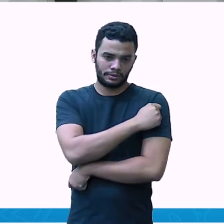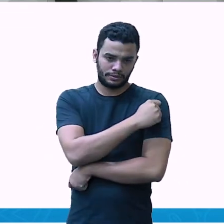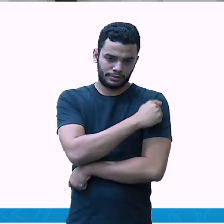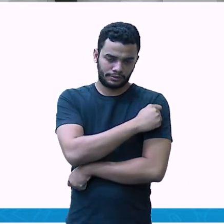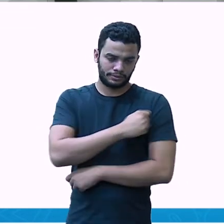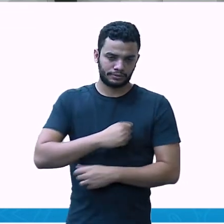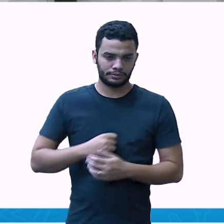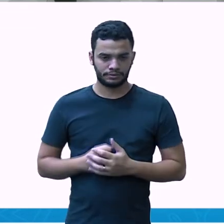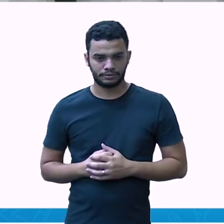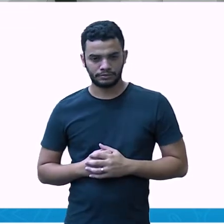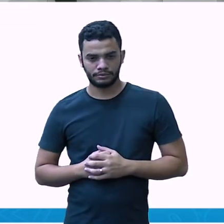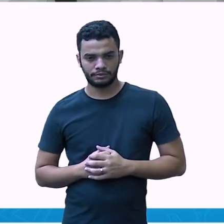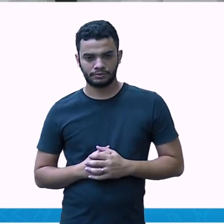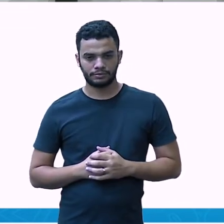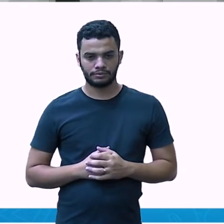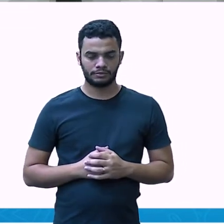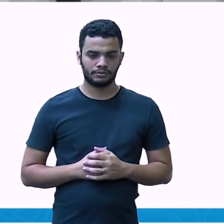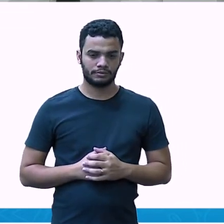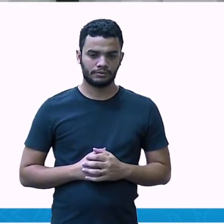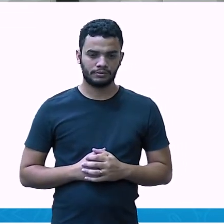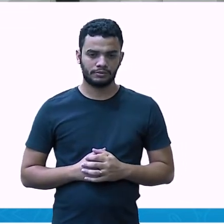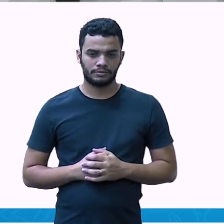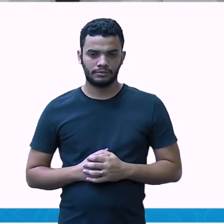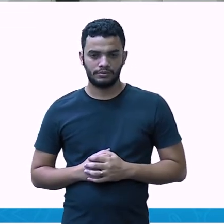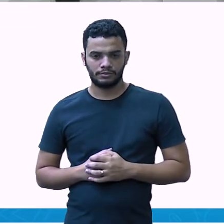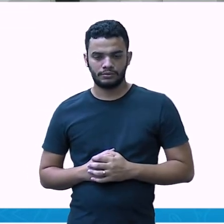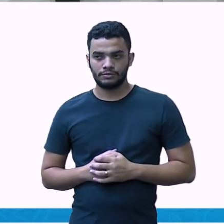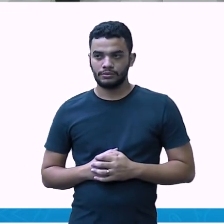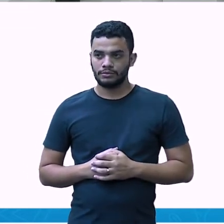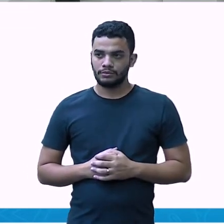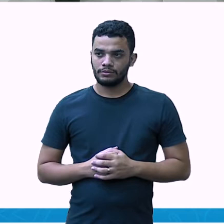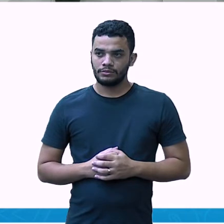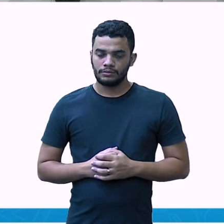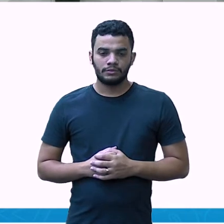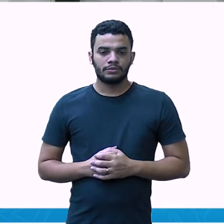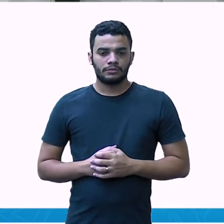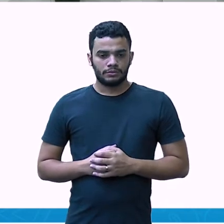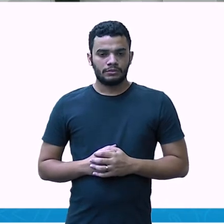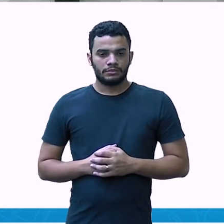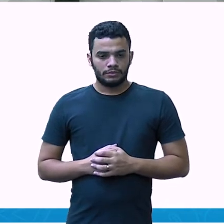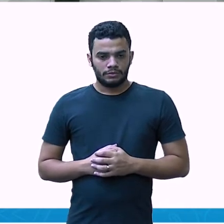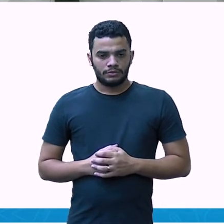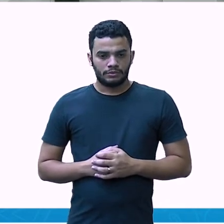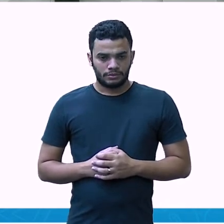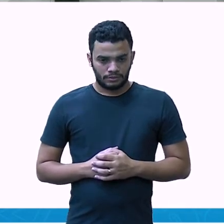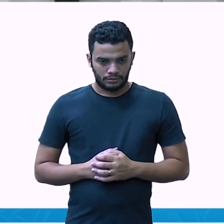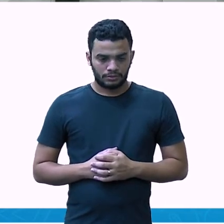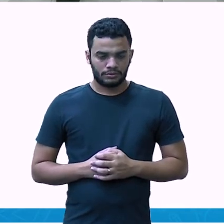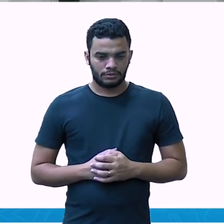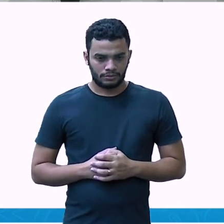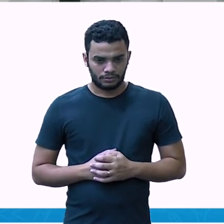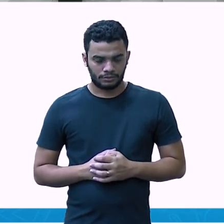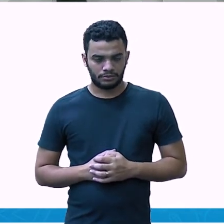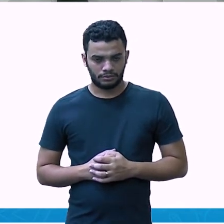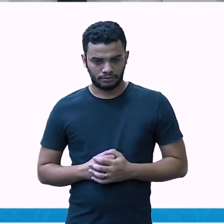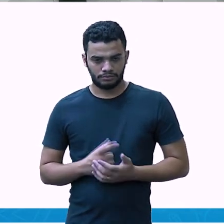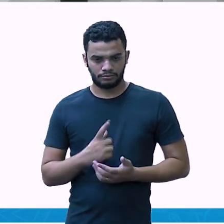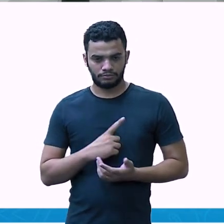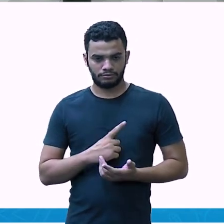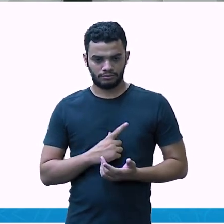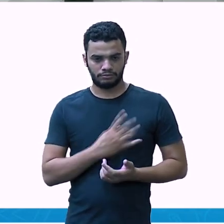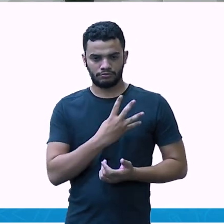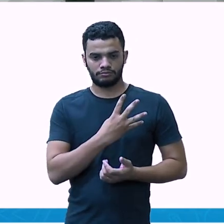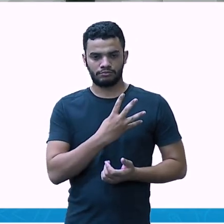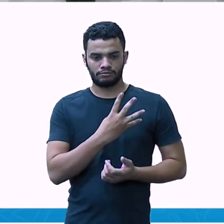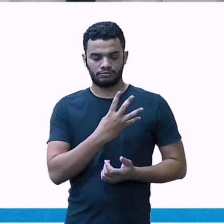Espera só um pouquinho, pessoal. Vou falar aqui. 44 mais 2, então nós vamos ter 46. 8